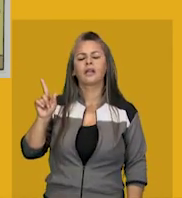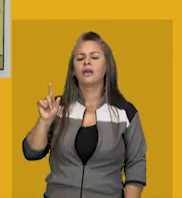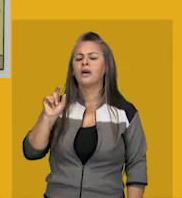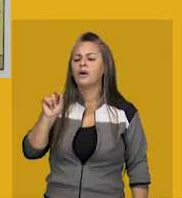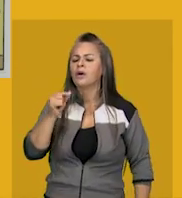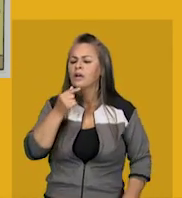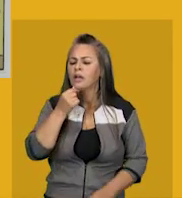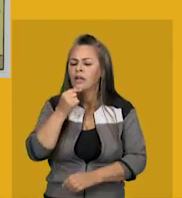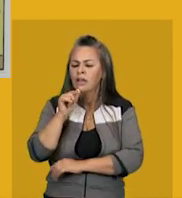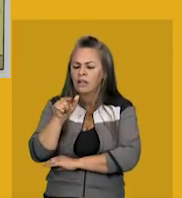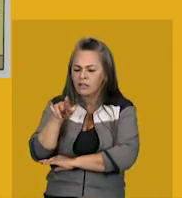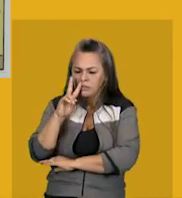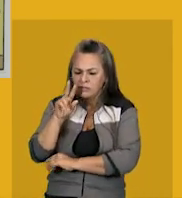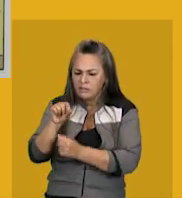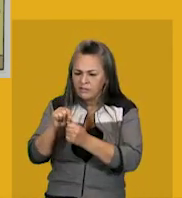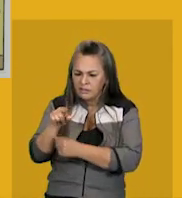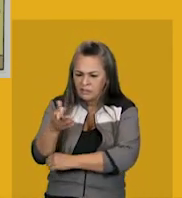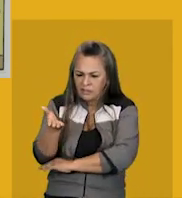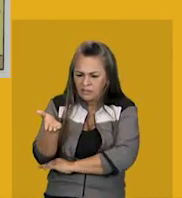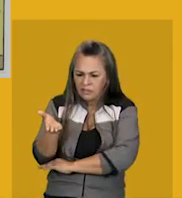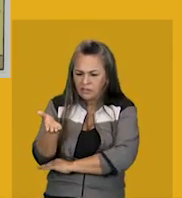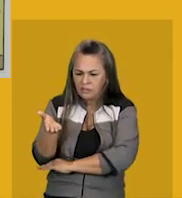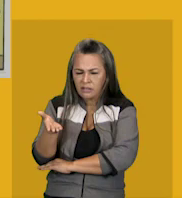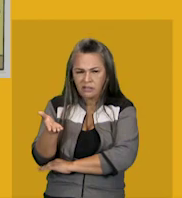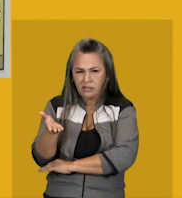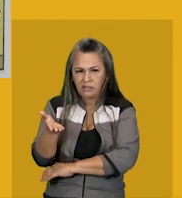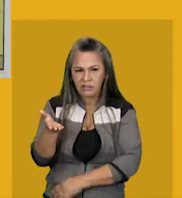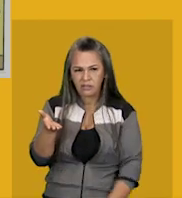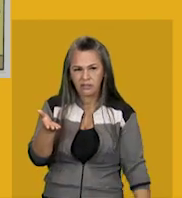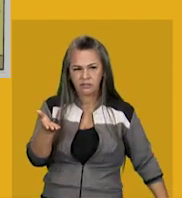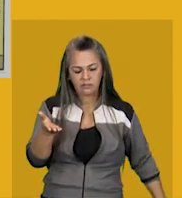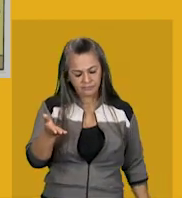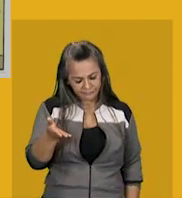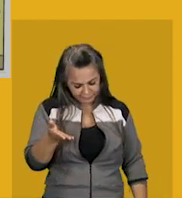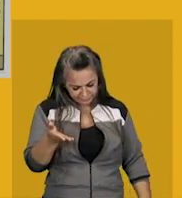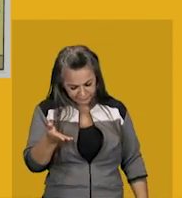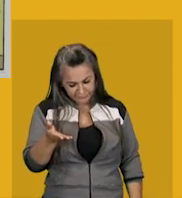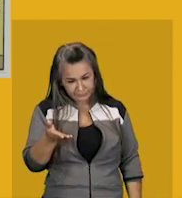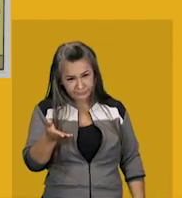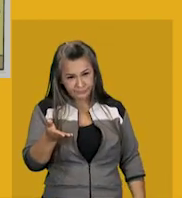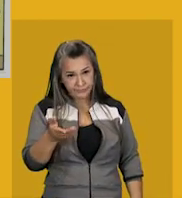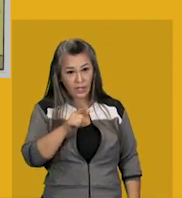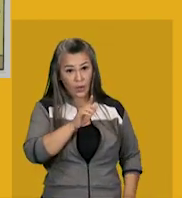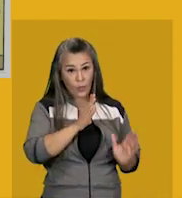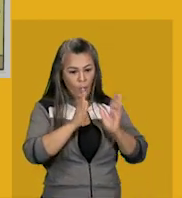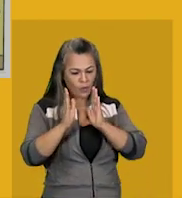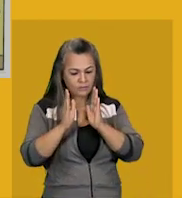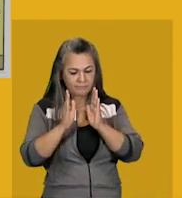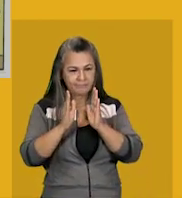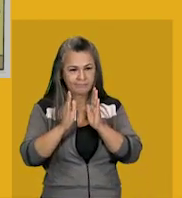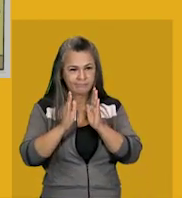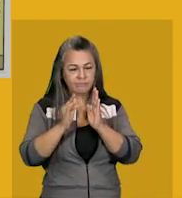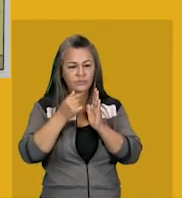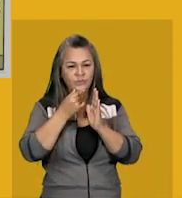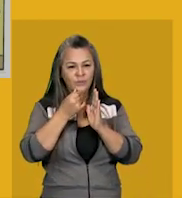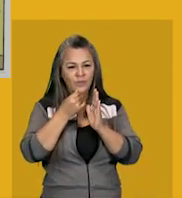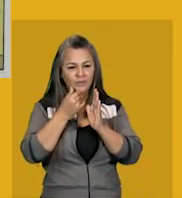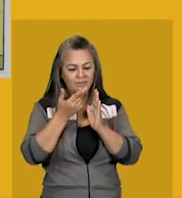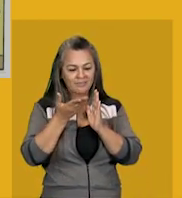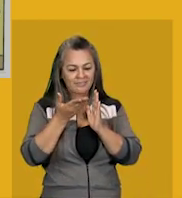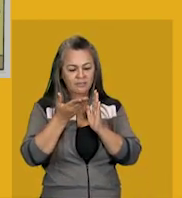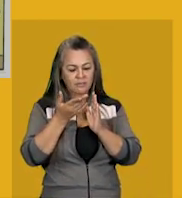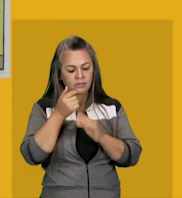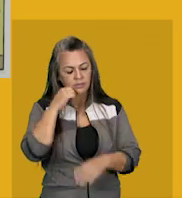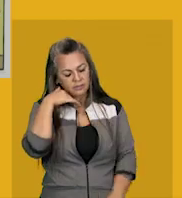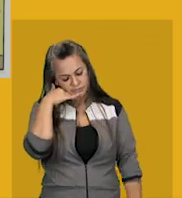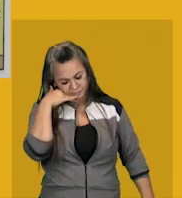está fazendo? Ele pensando ali. Aí na outra cena aparece o John ali, vamos dizer assim,